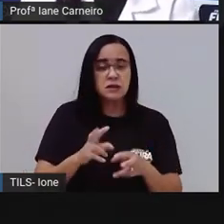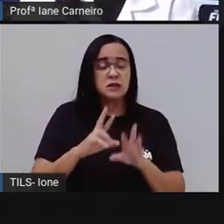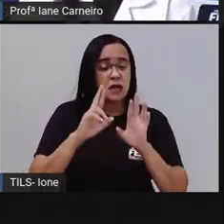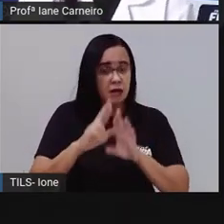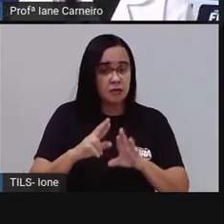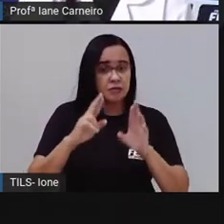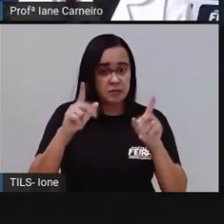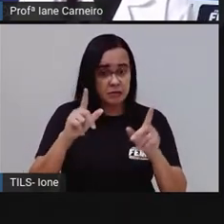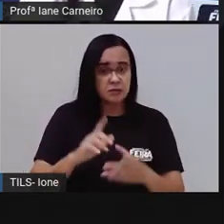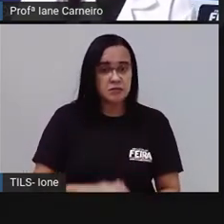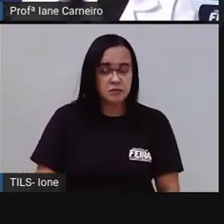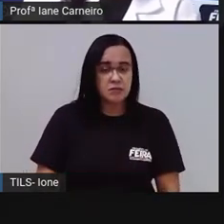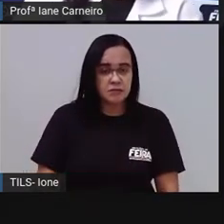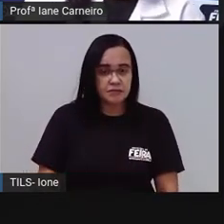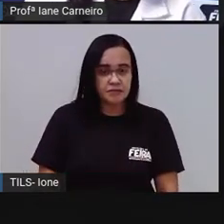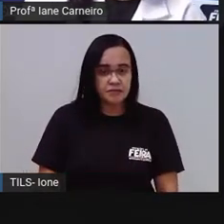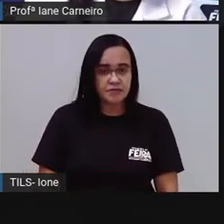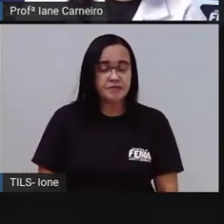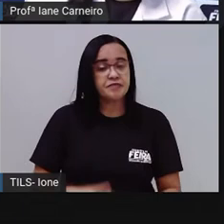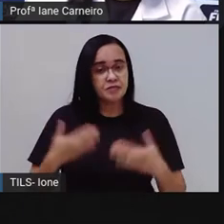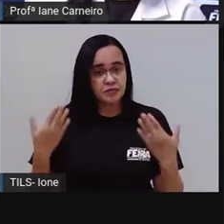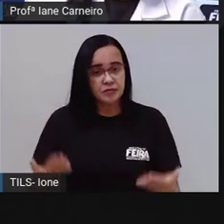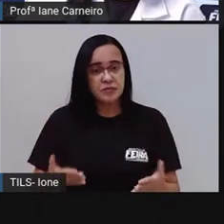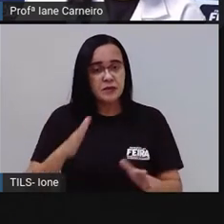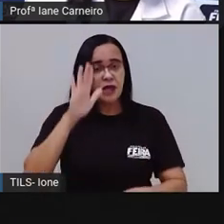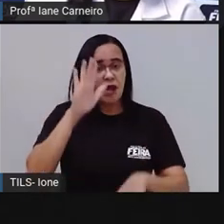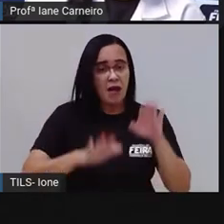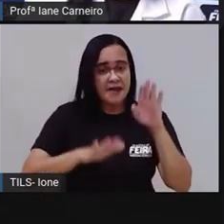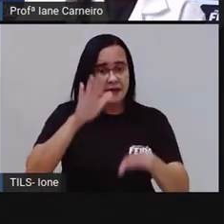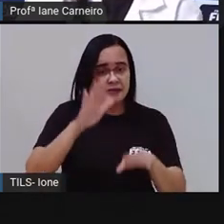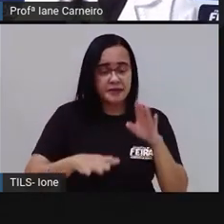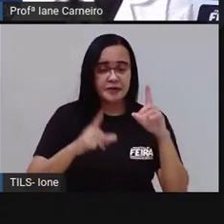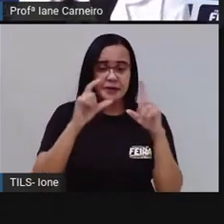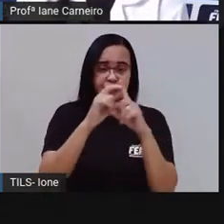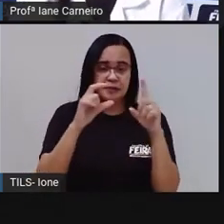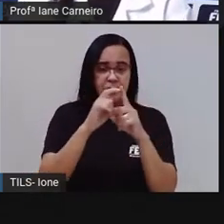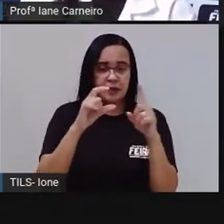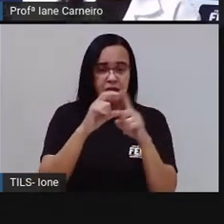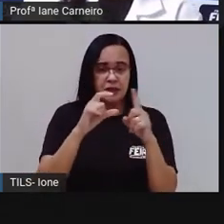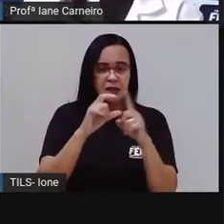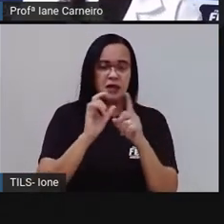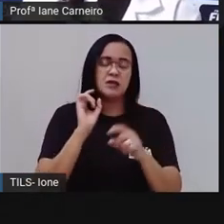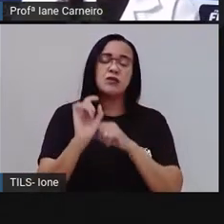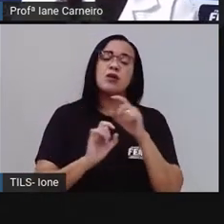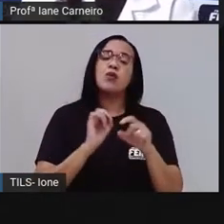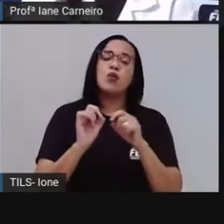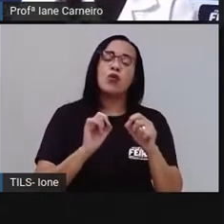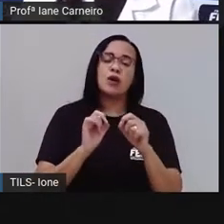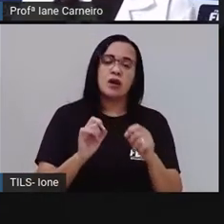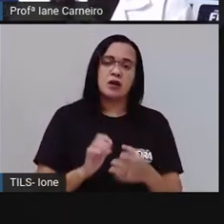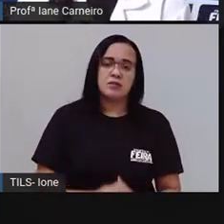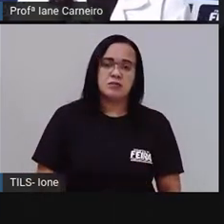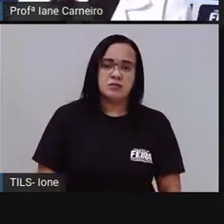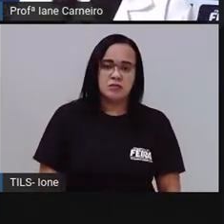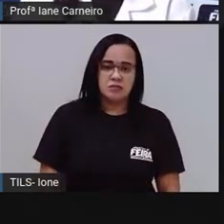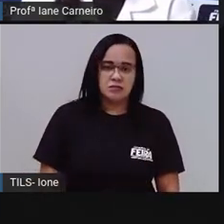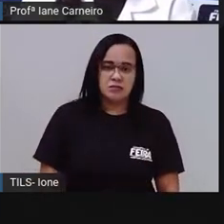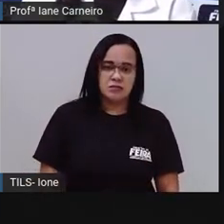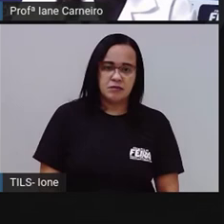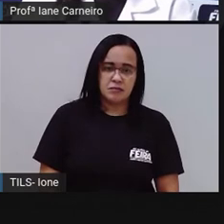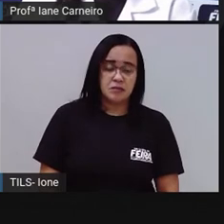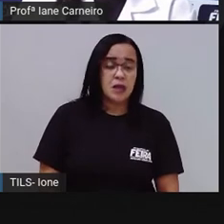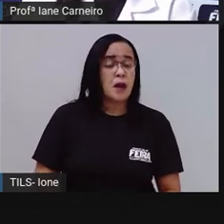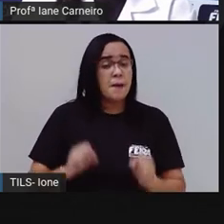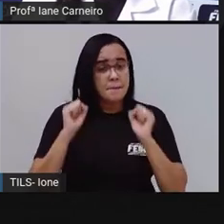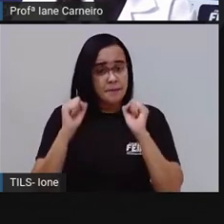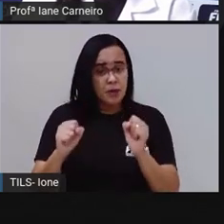vocês. Às vezes nas palavras, deixa eu ver qual é a cor que está aqui para perceber. Pronto, vou botar o verde. Então, a gente vai encontrar